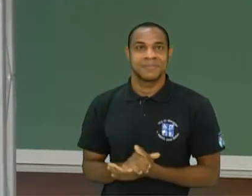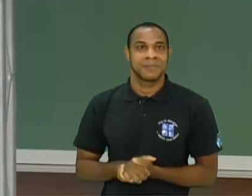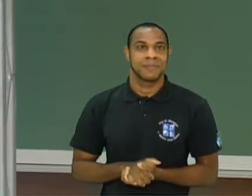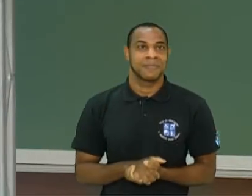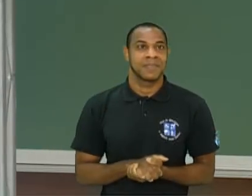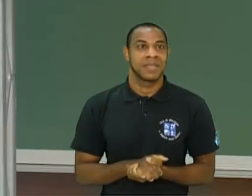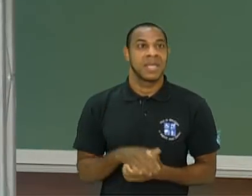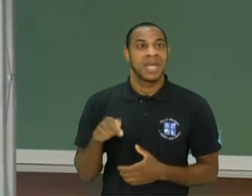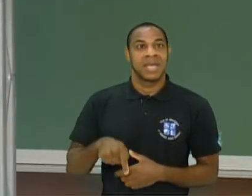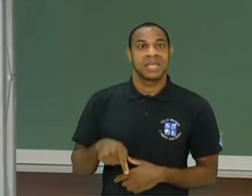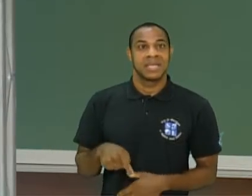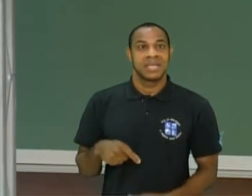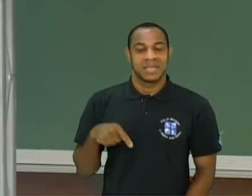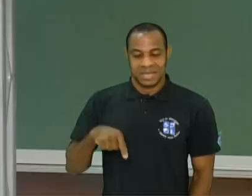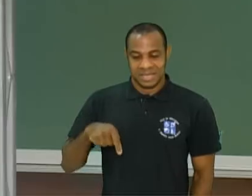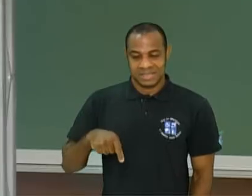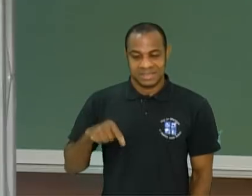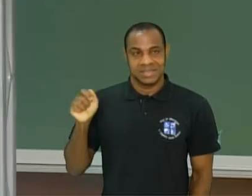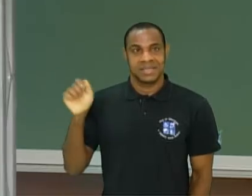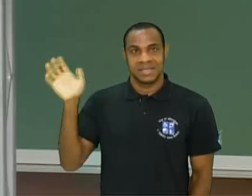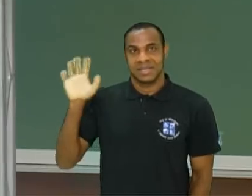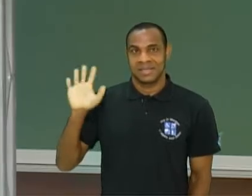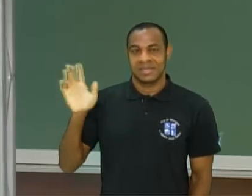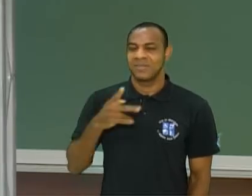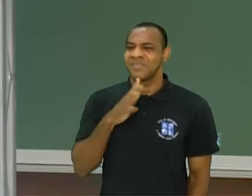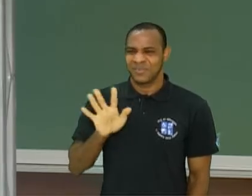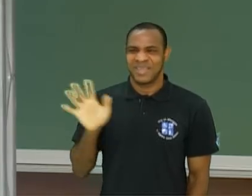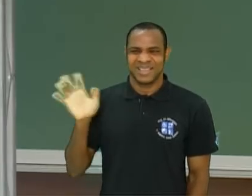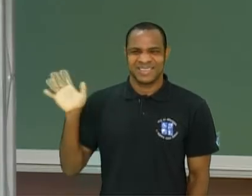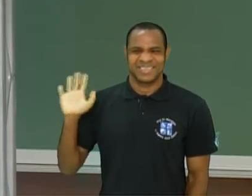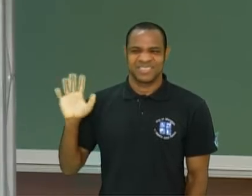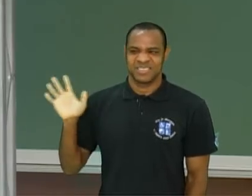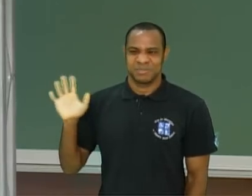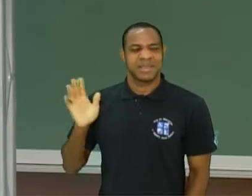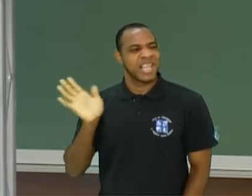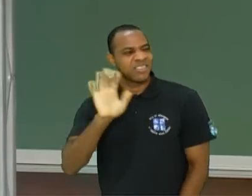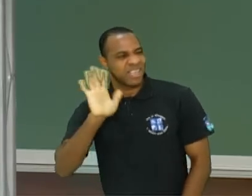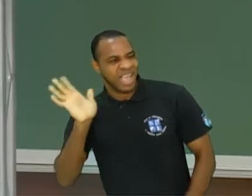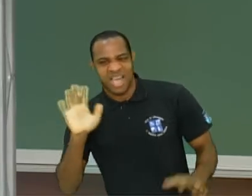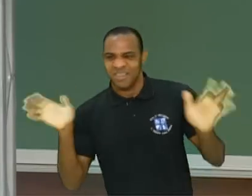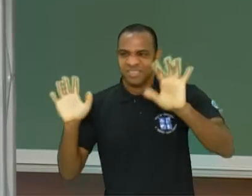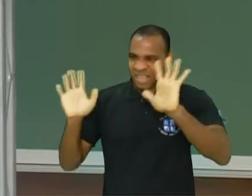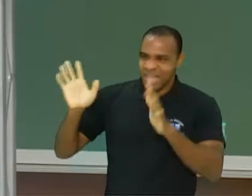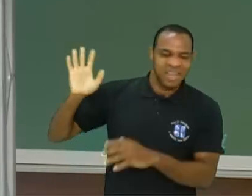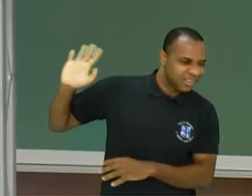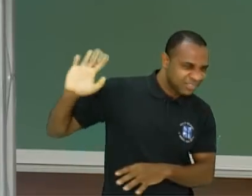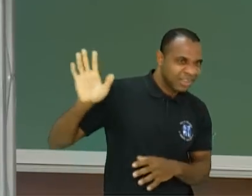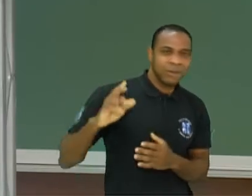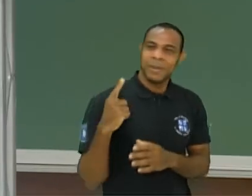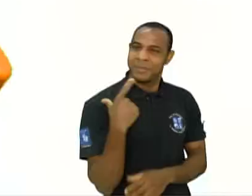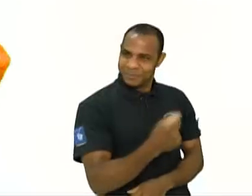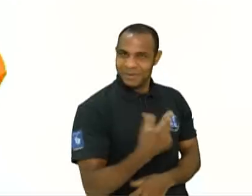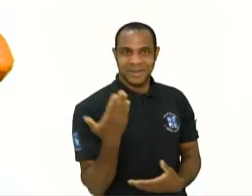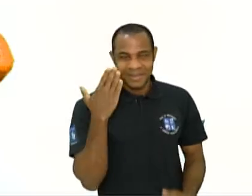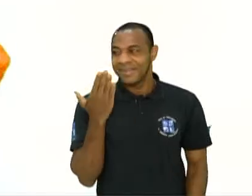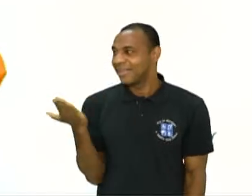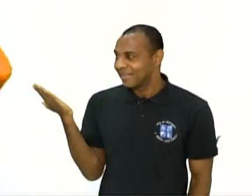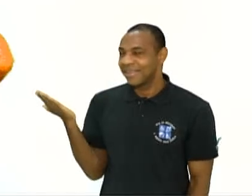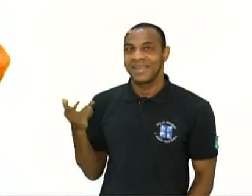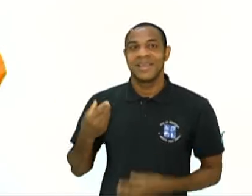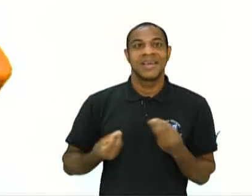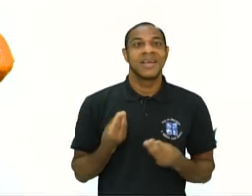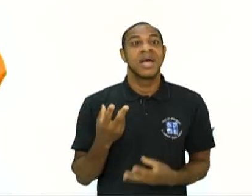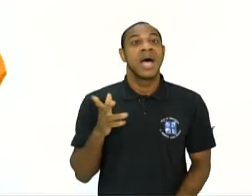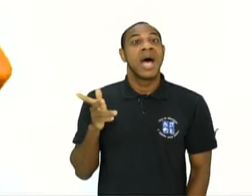Aqui, o nosso aceno que nós conhecemos, né, para dar tchau, para dizer, né, para se despedir de alguém, dizer goodbye. Esse aceno